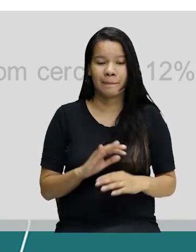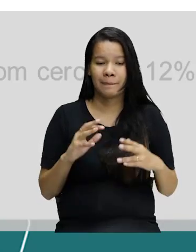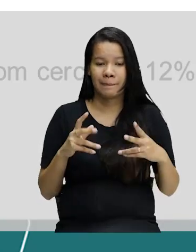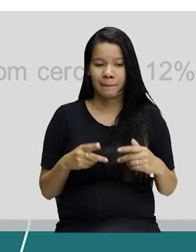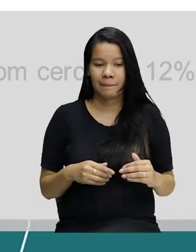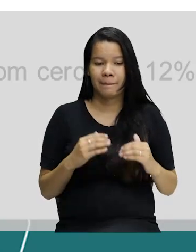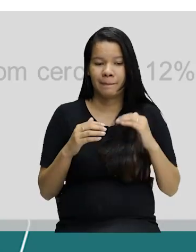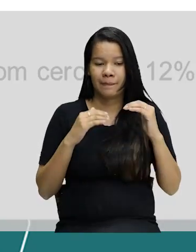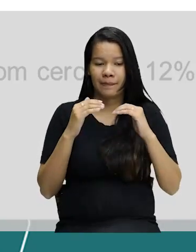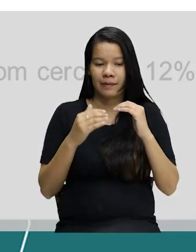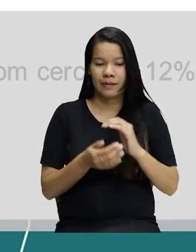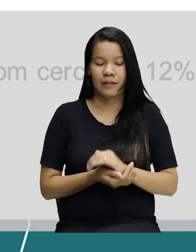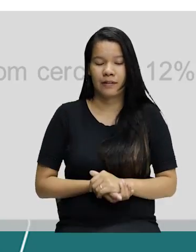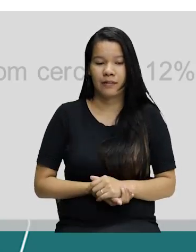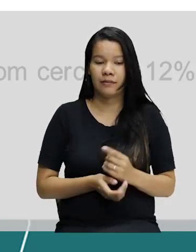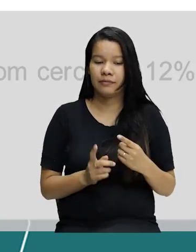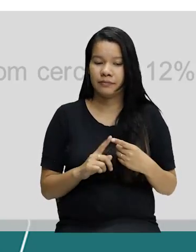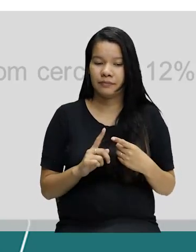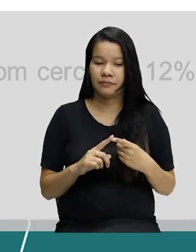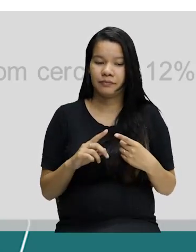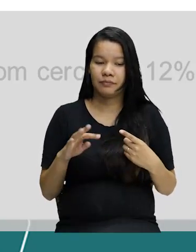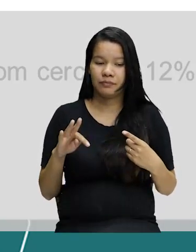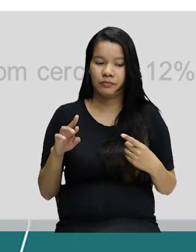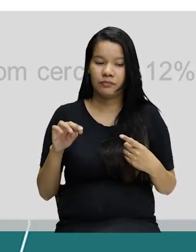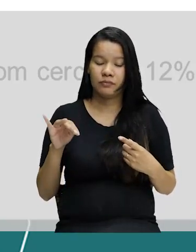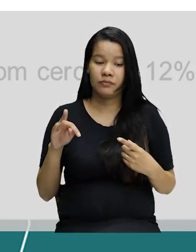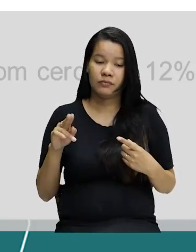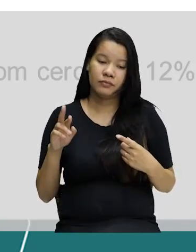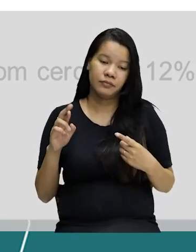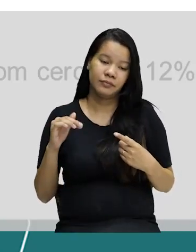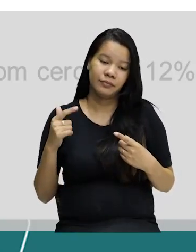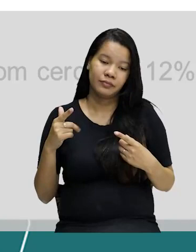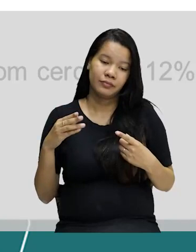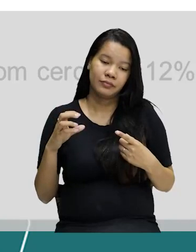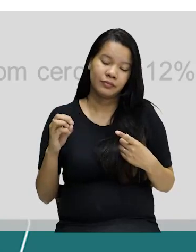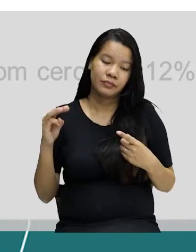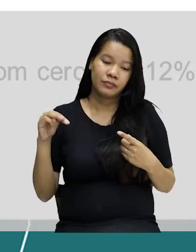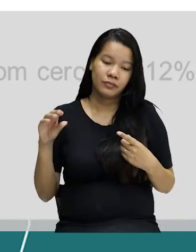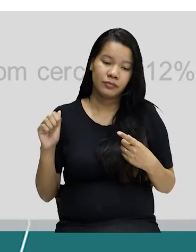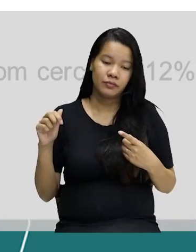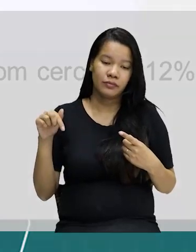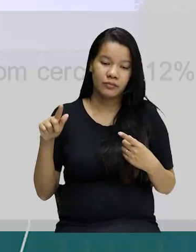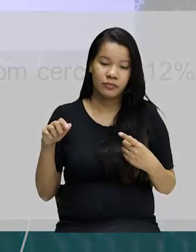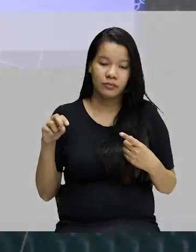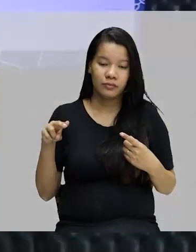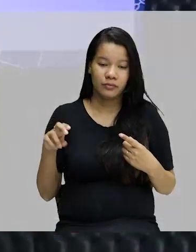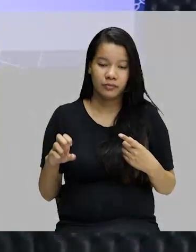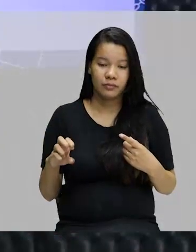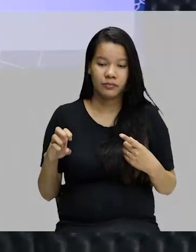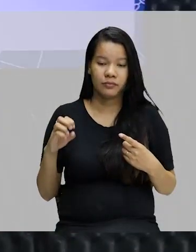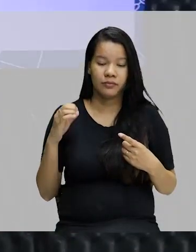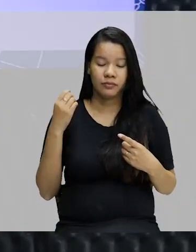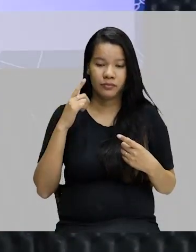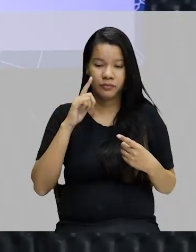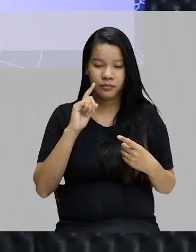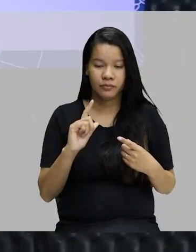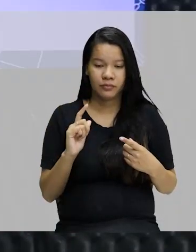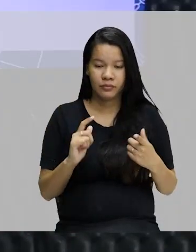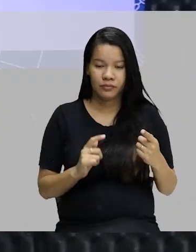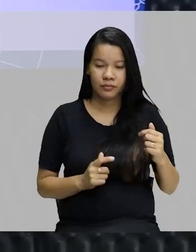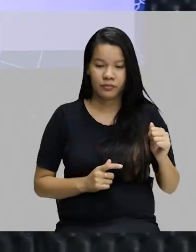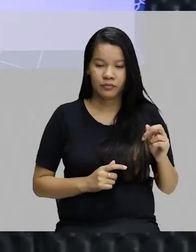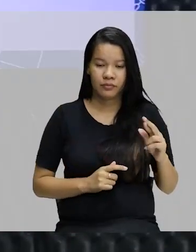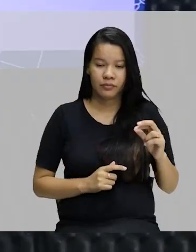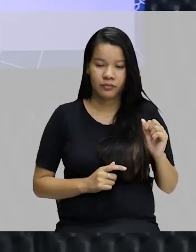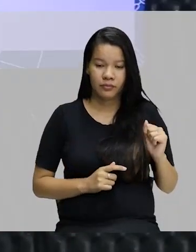esse processo. Né? Trituração e a moagem da cana para a obtenção da garapa. Né? Essa garapa vai